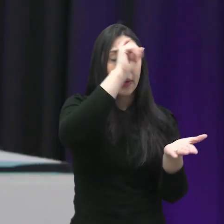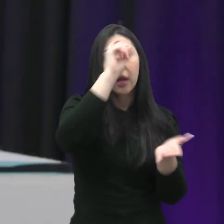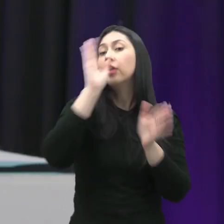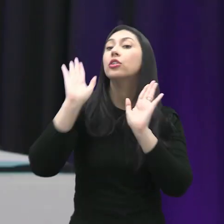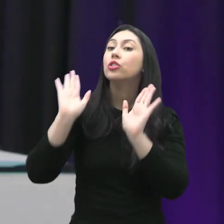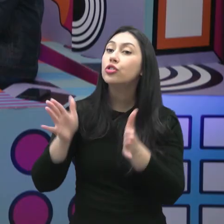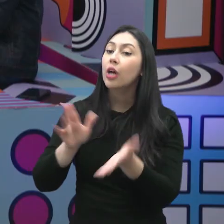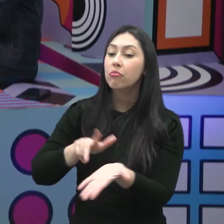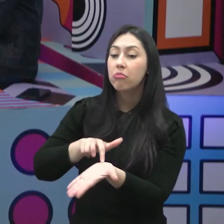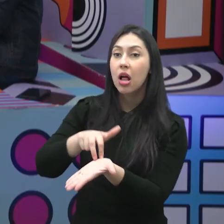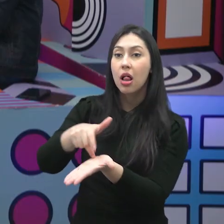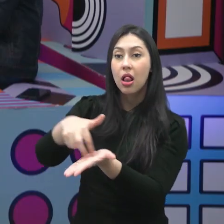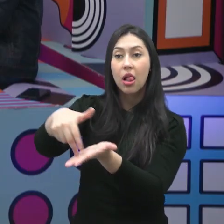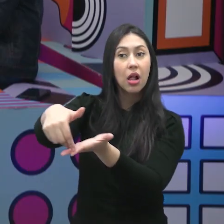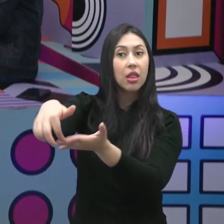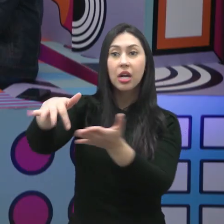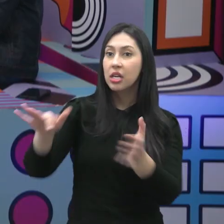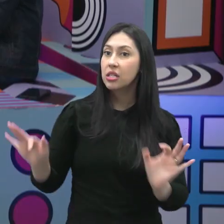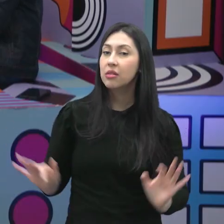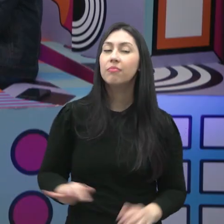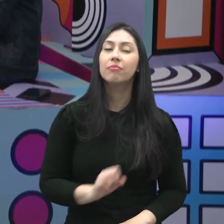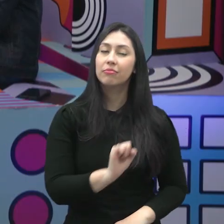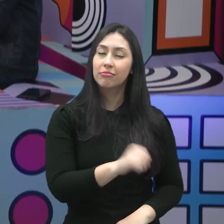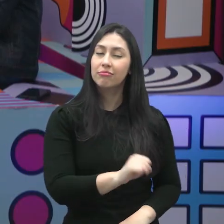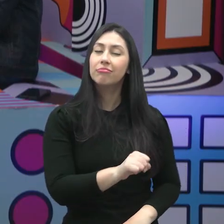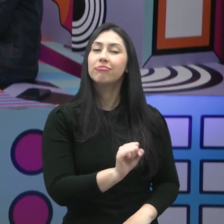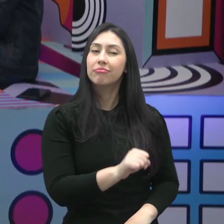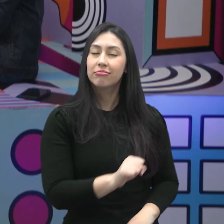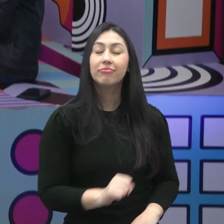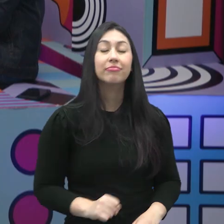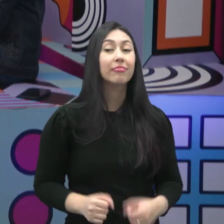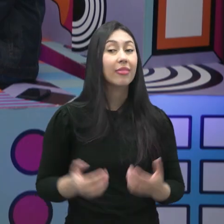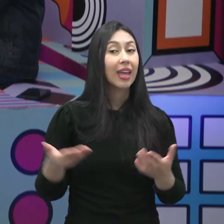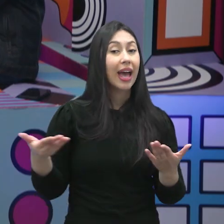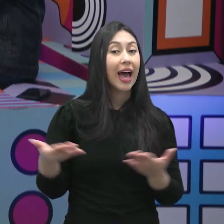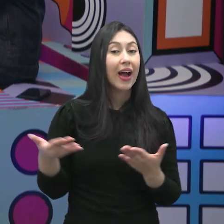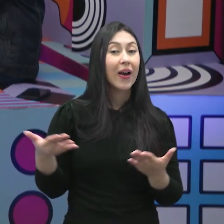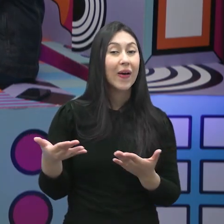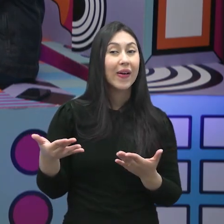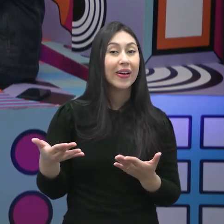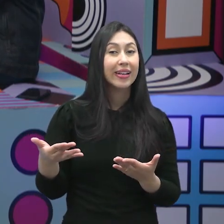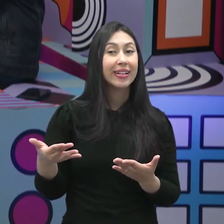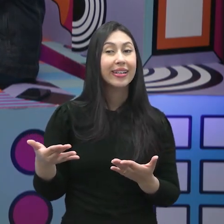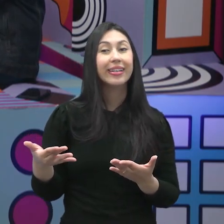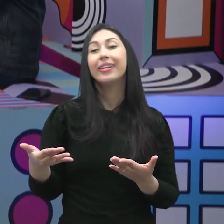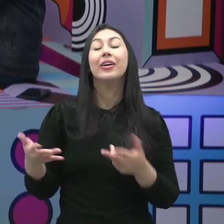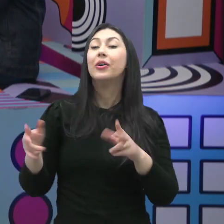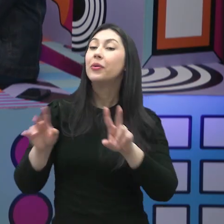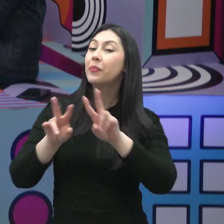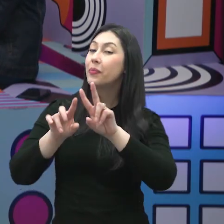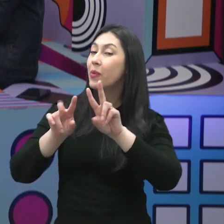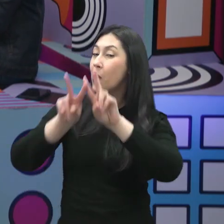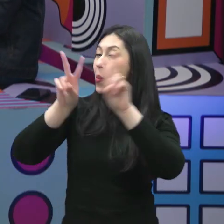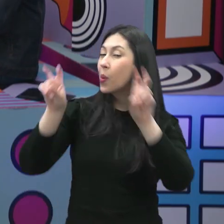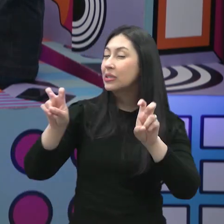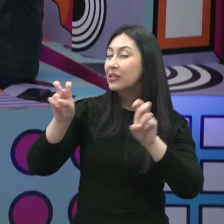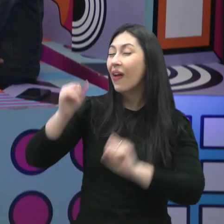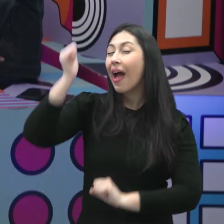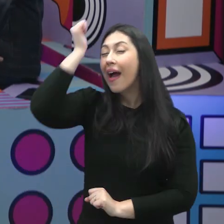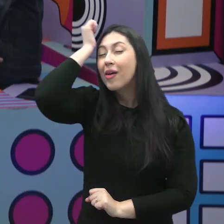Já sai de lá, inclusive, andando por conta própria. Já sai de lá andando. Agora, quero trazer de novo aquele ponto que a gente deixou em aberto.